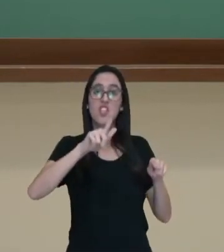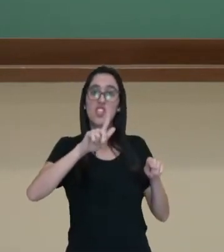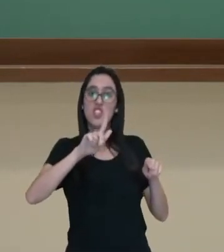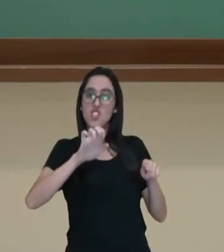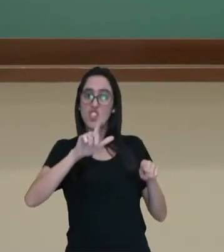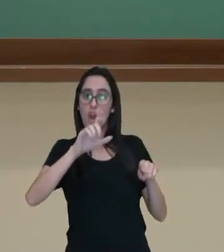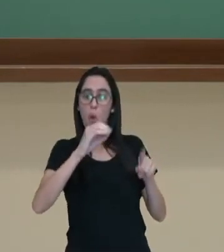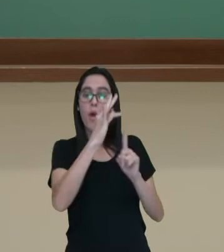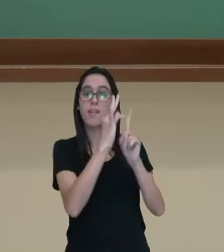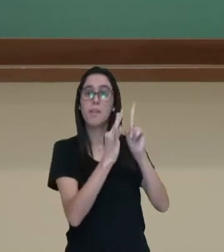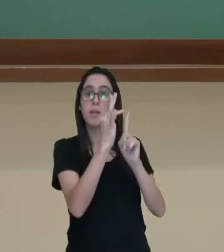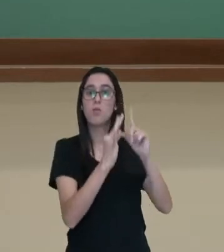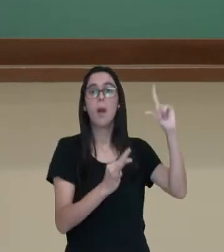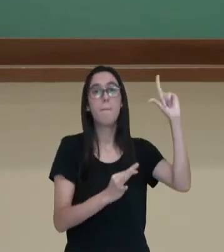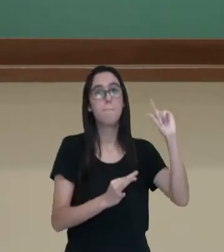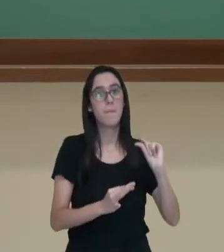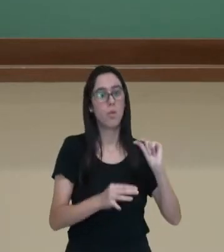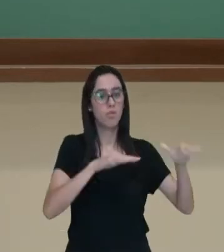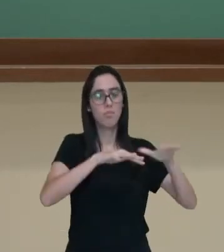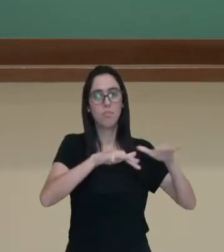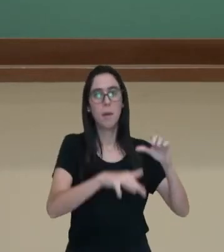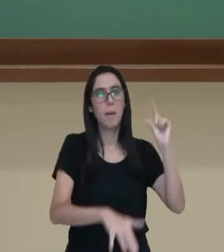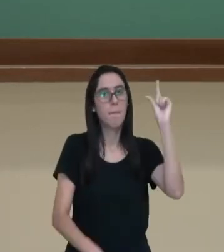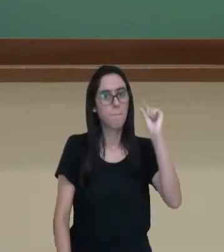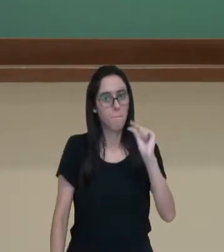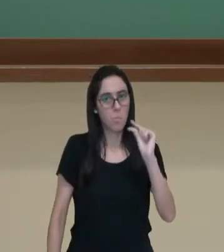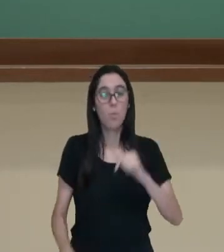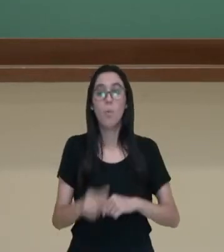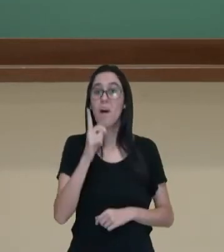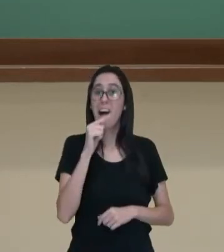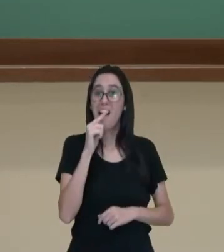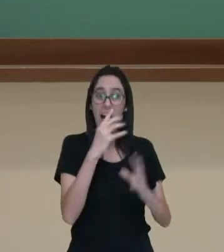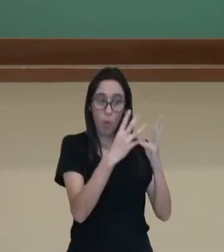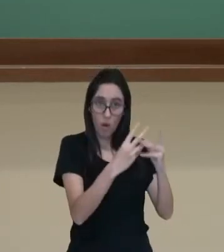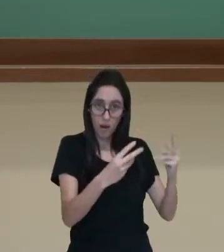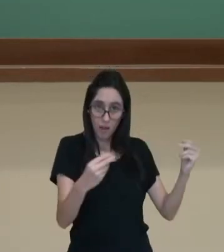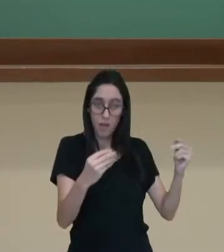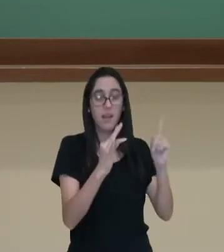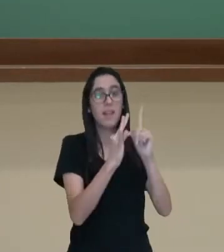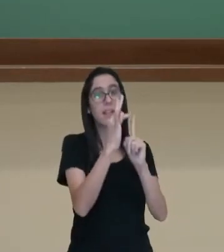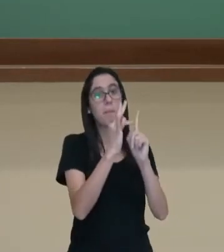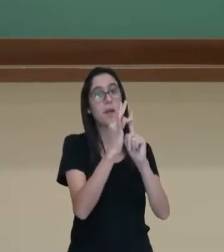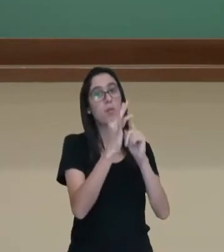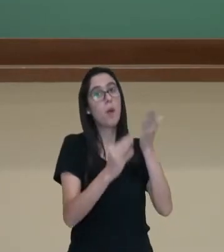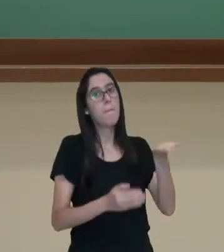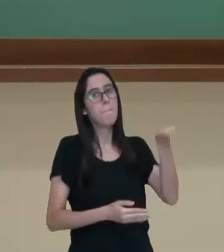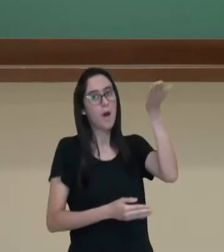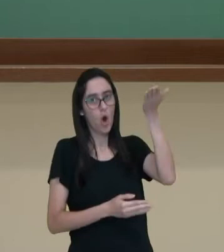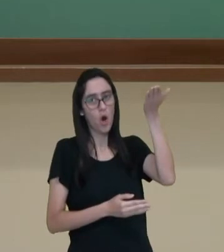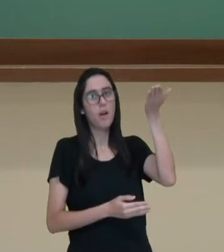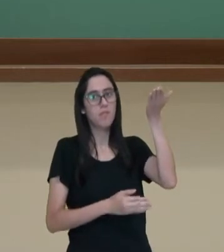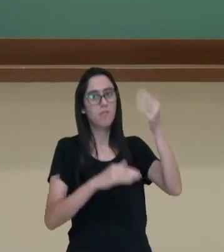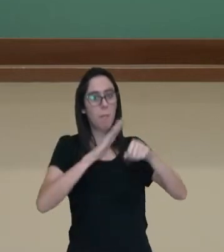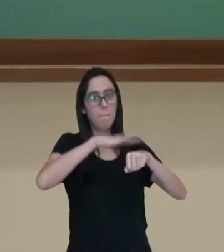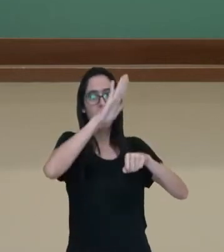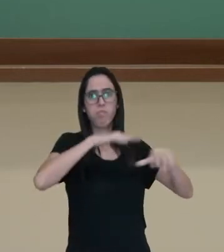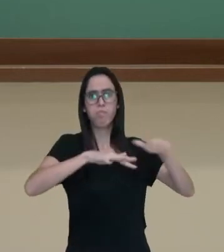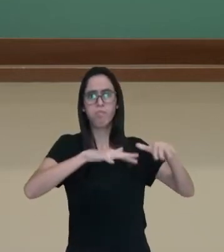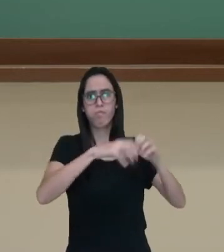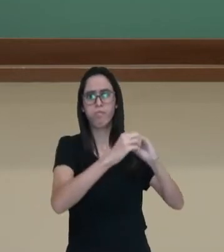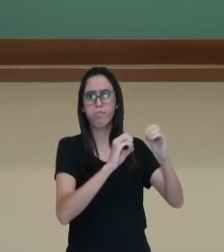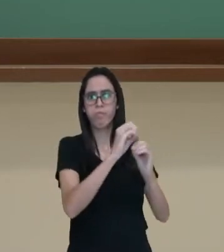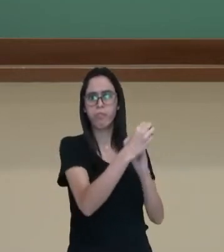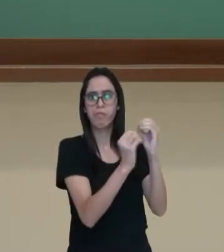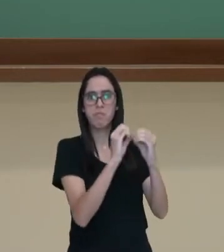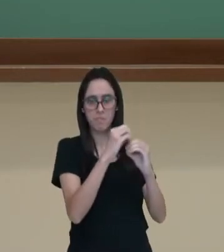tem menos agitação. A água líquida tem uma temperatura um pouquinho maior que o gelo, então elas estão mais agitadas. E por último,